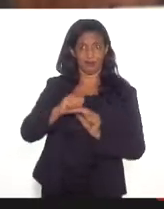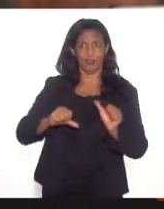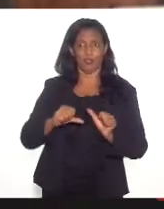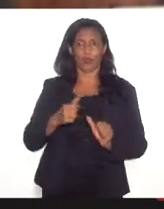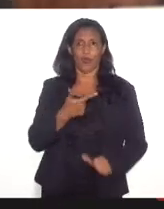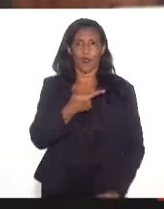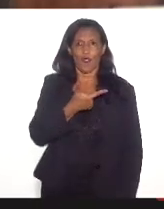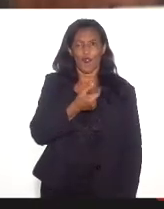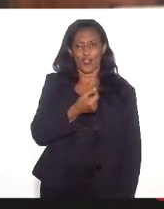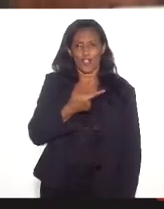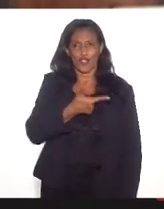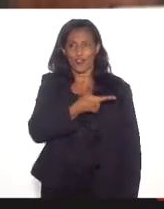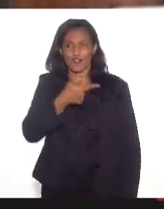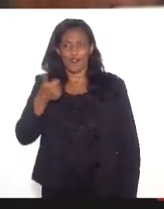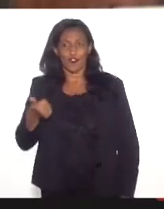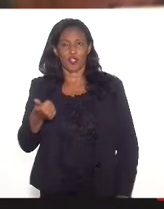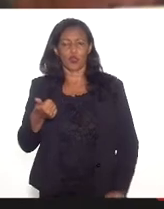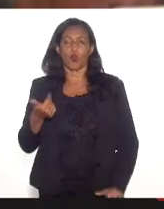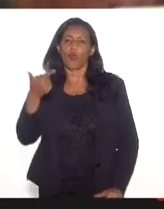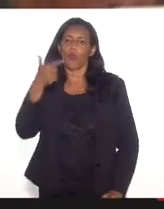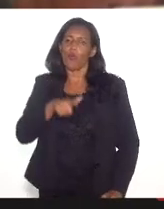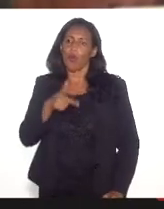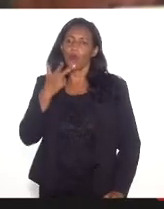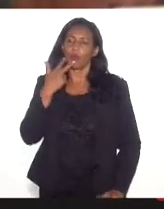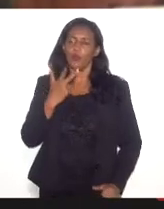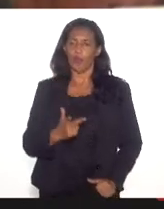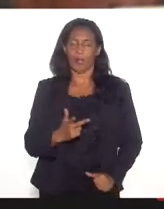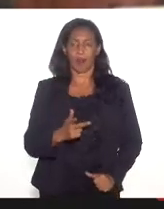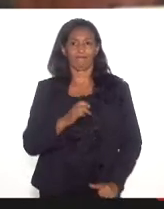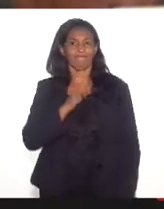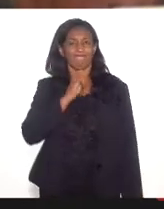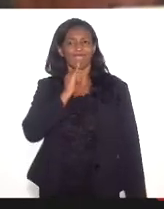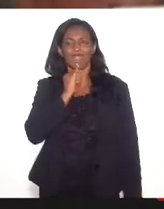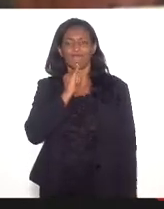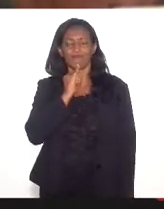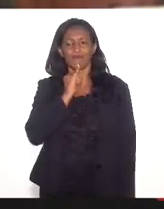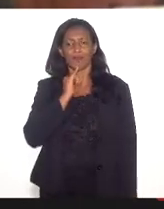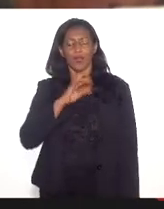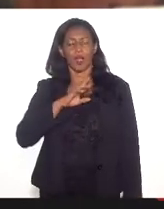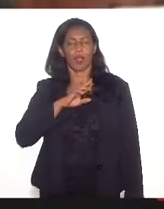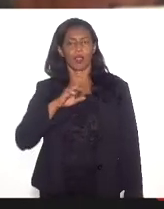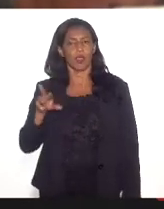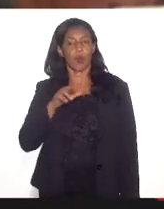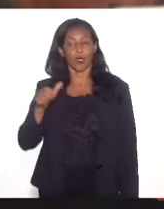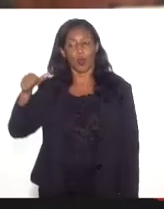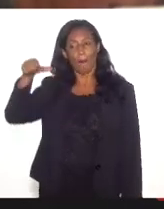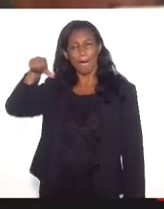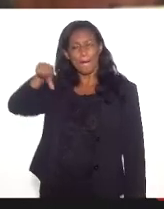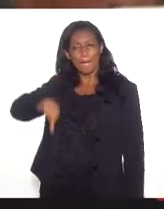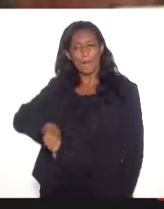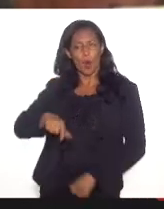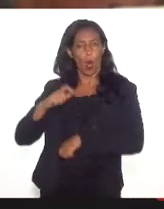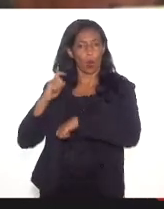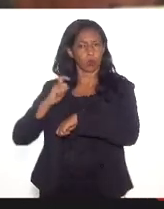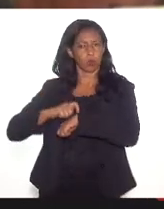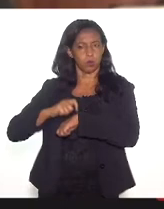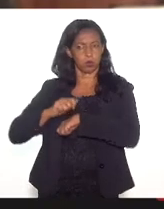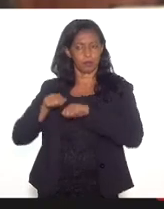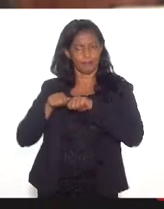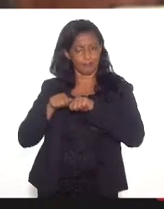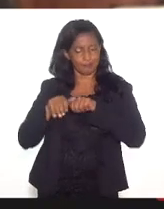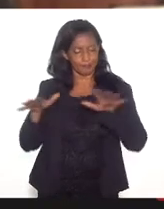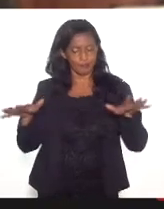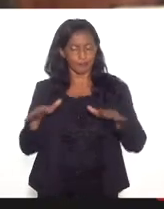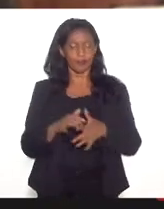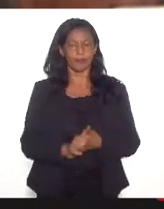para 2021, que volto a repetir, infelizmente não se trata do pior momento da pandemia. Portanto,